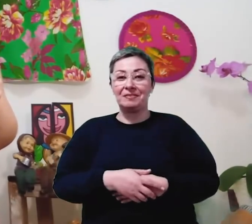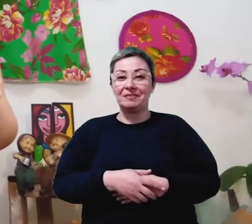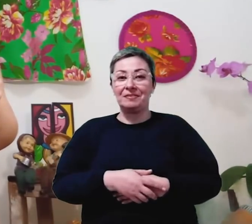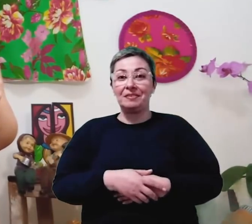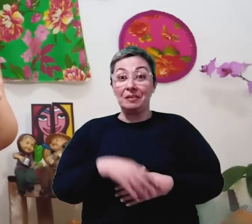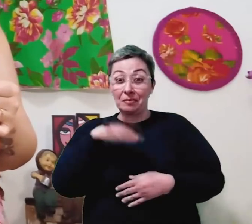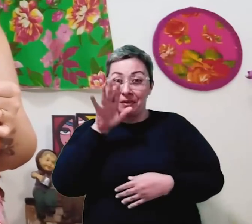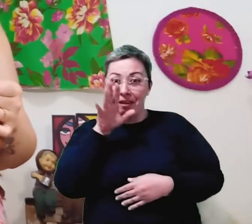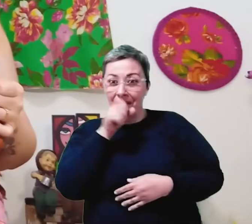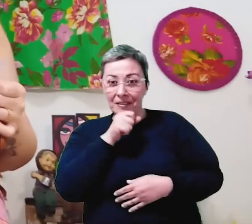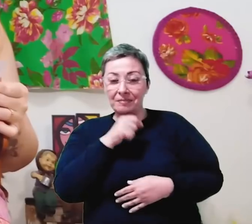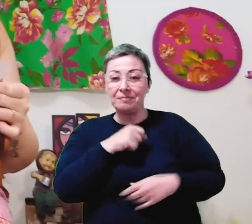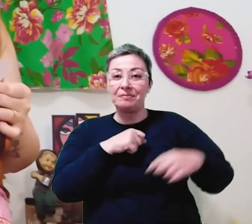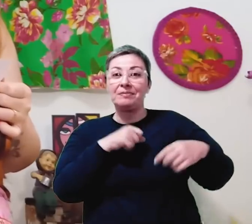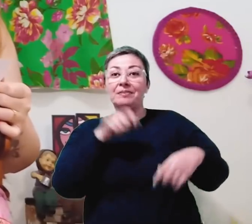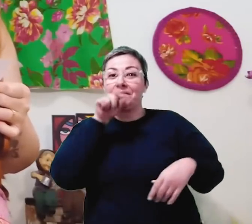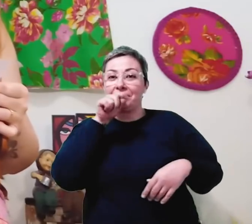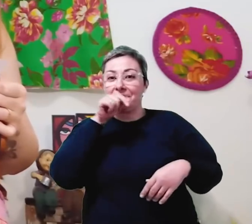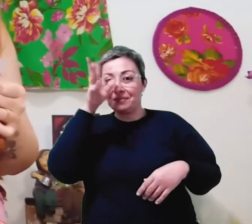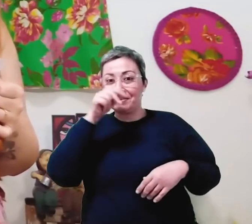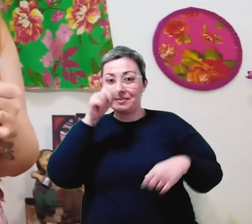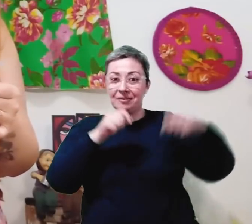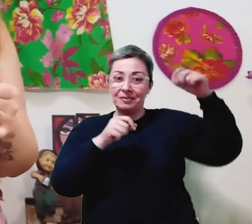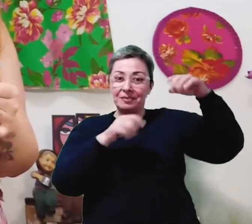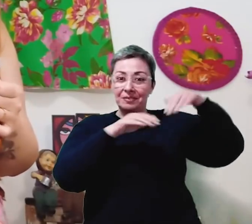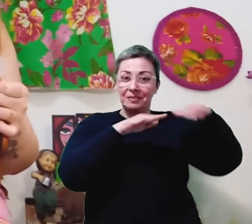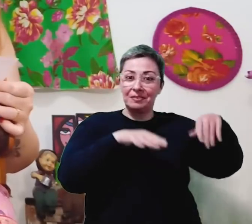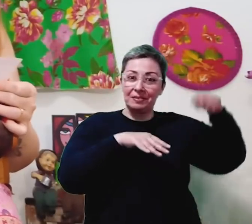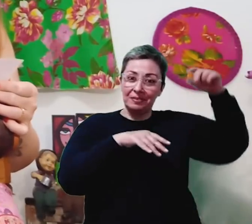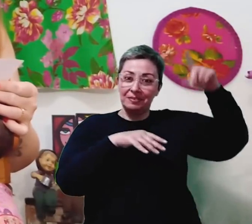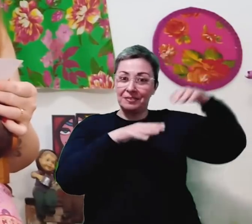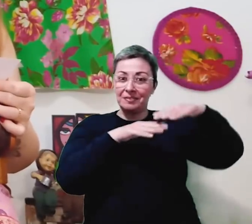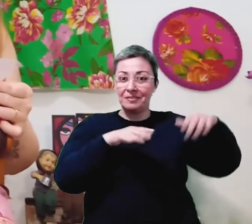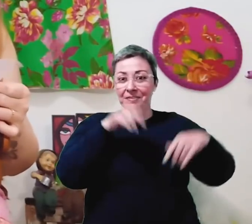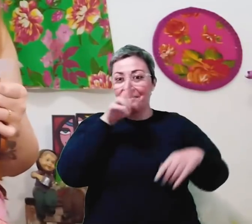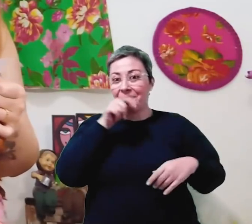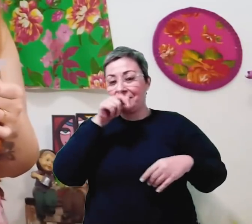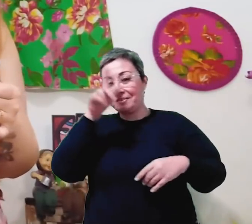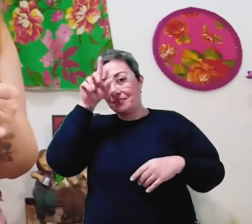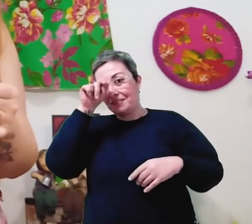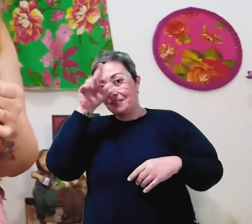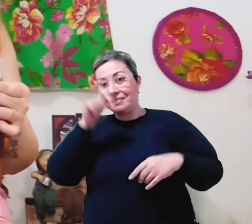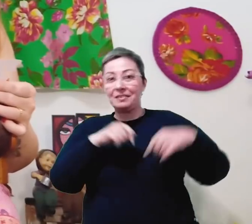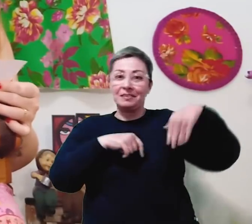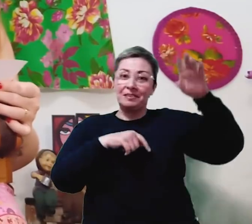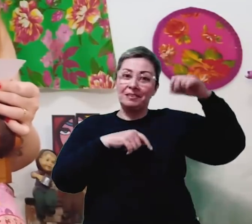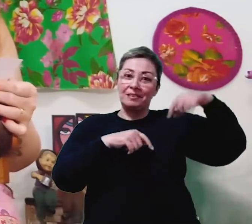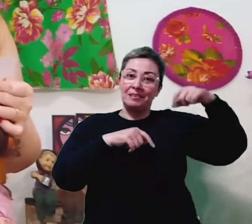Mais rápido? Pia o pinto, pinga pia, pia o pinto. Quanto mais a pia pinga, mais ainda o pinto